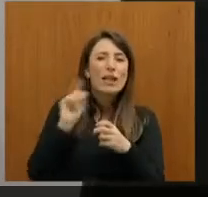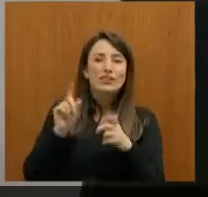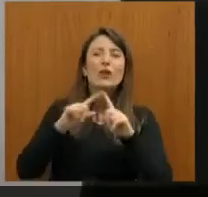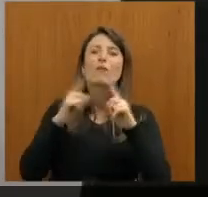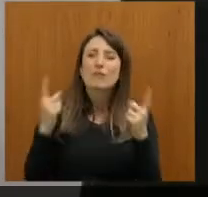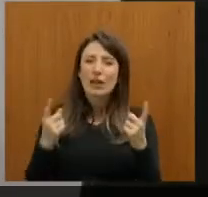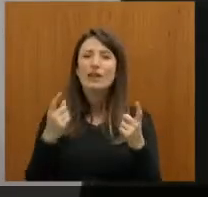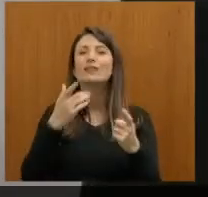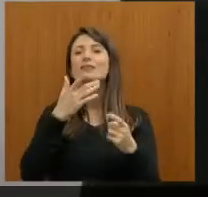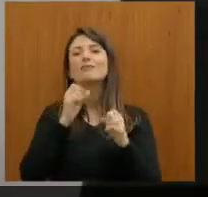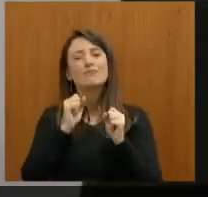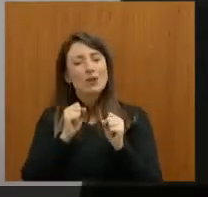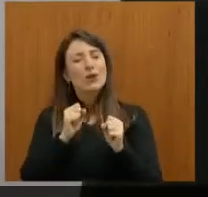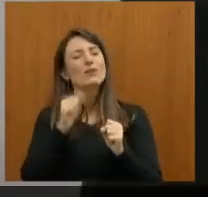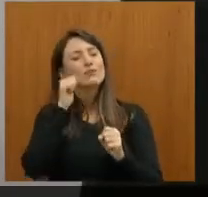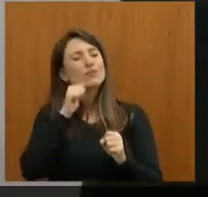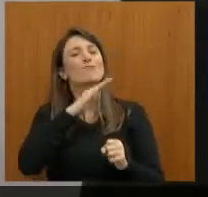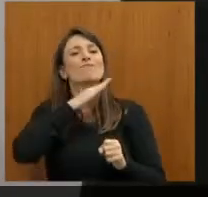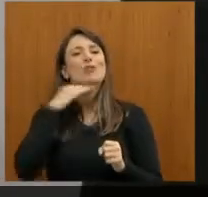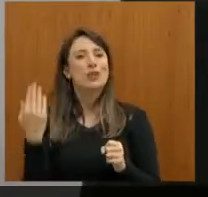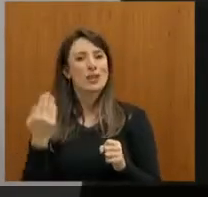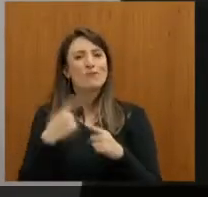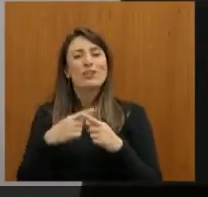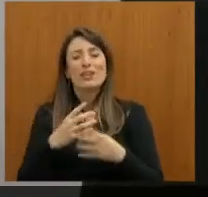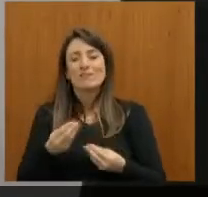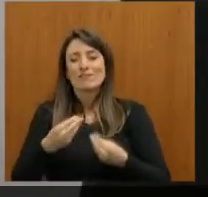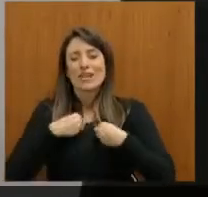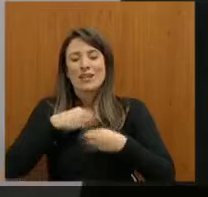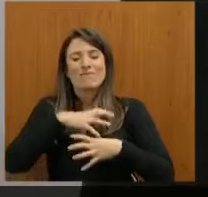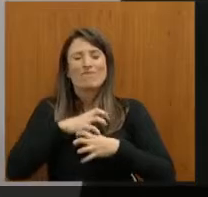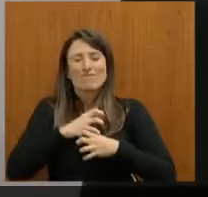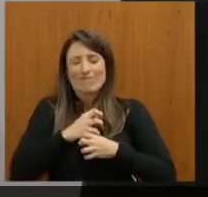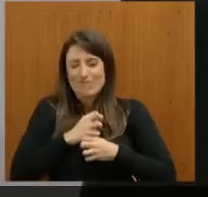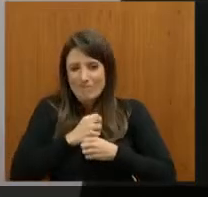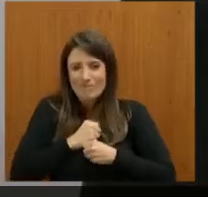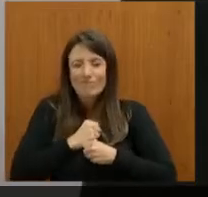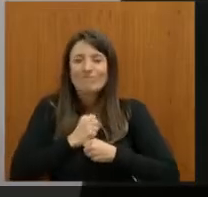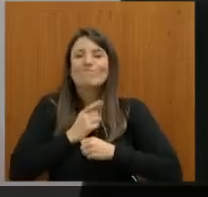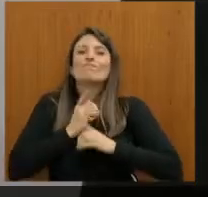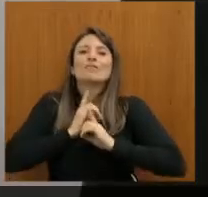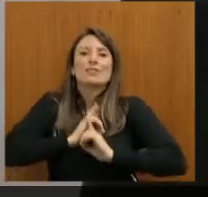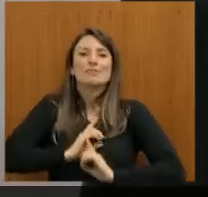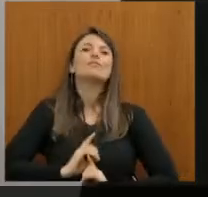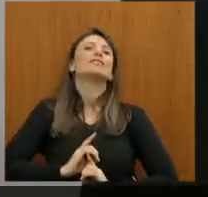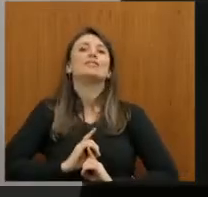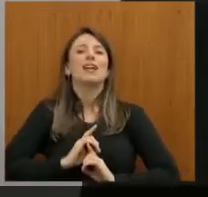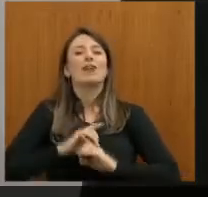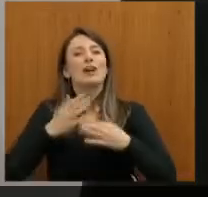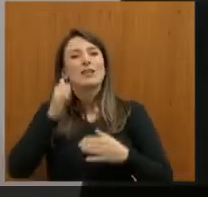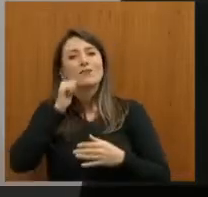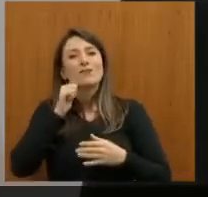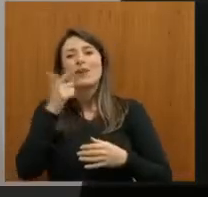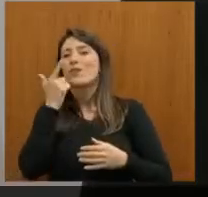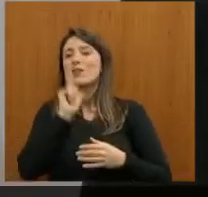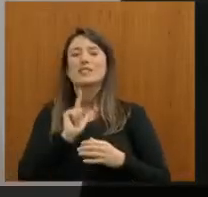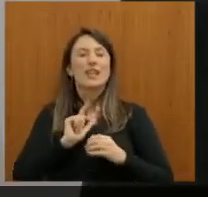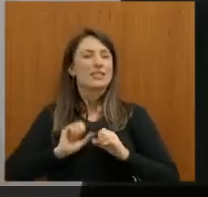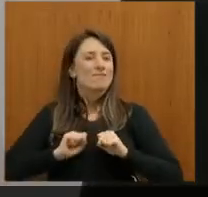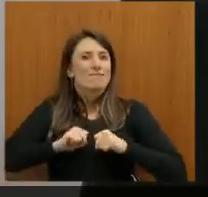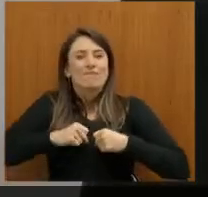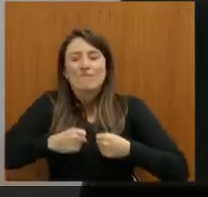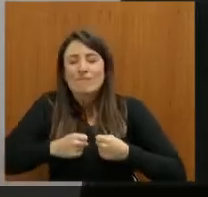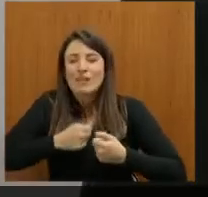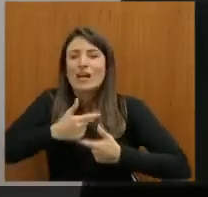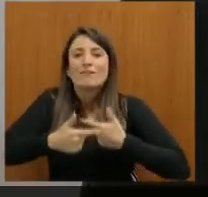deprime e porque realmente limita a a minha presença das mulheres temos